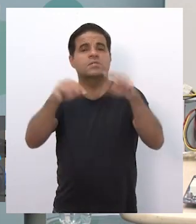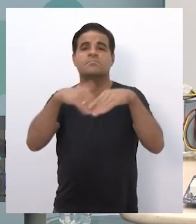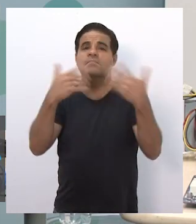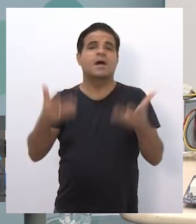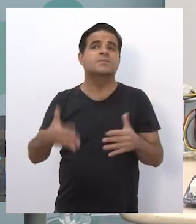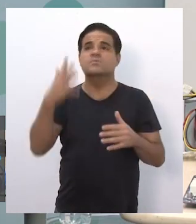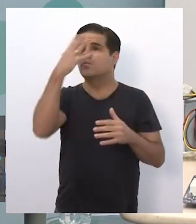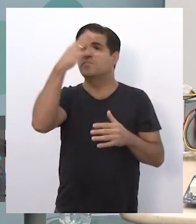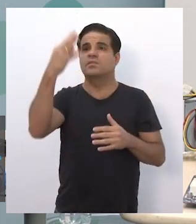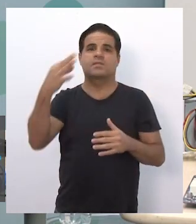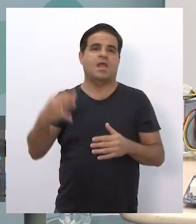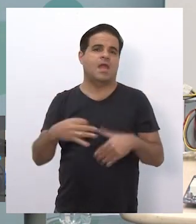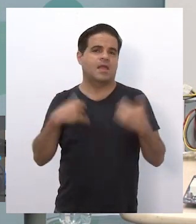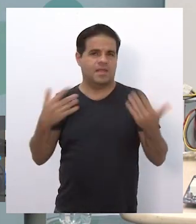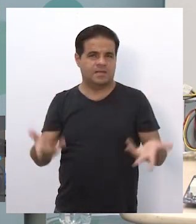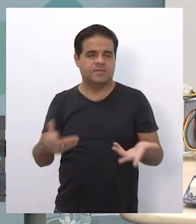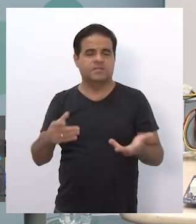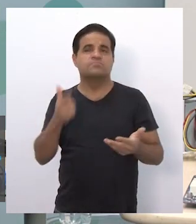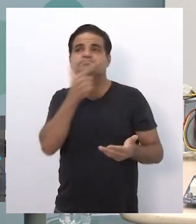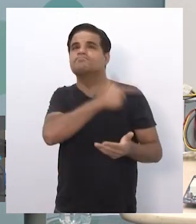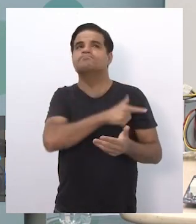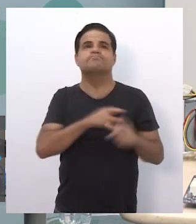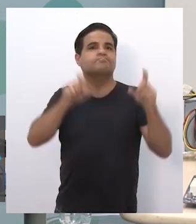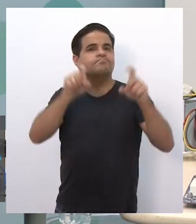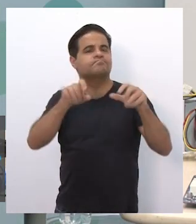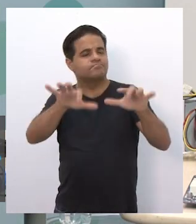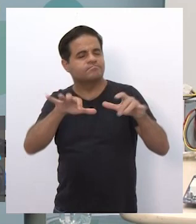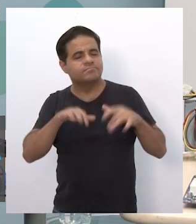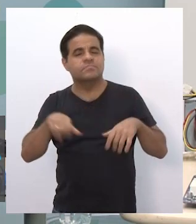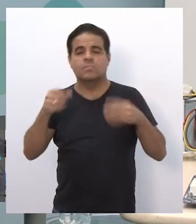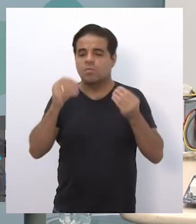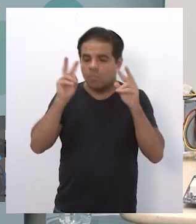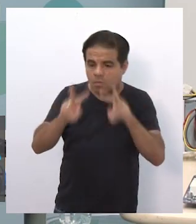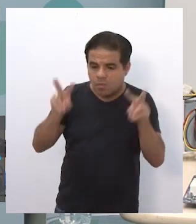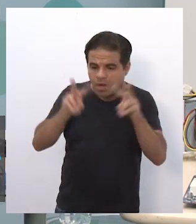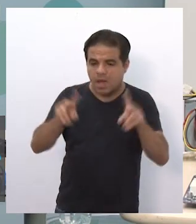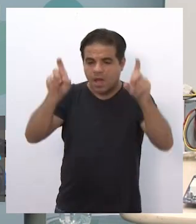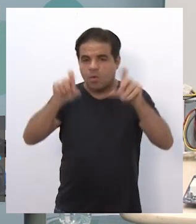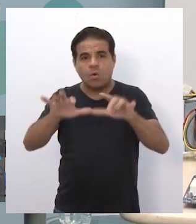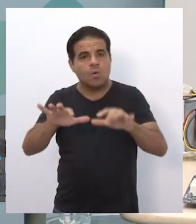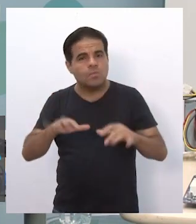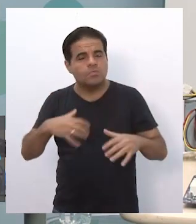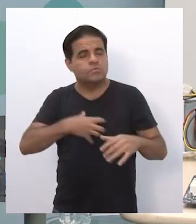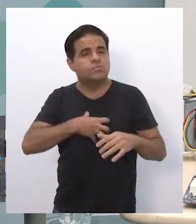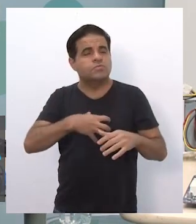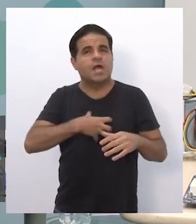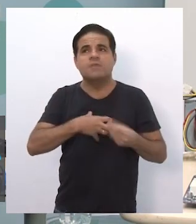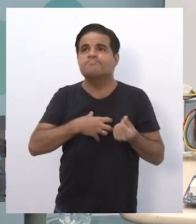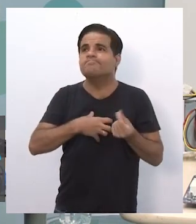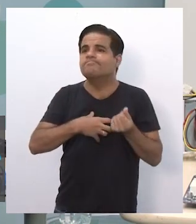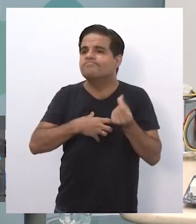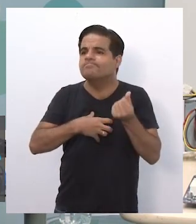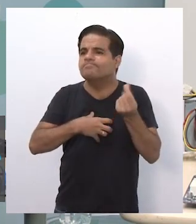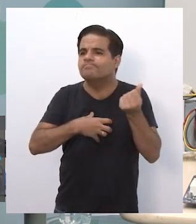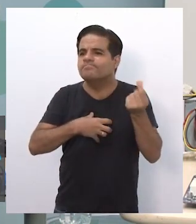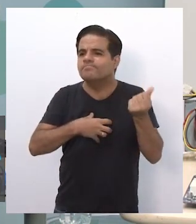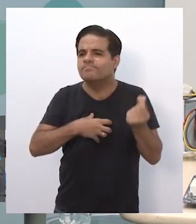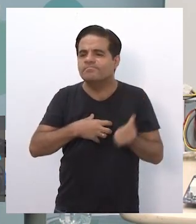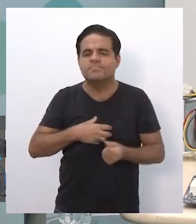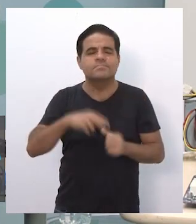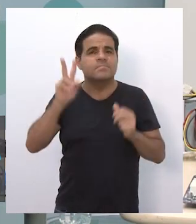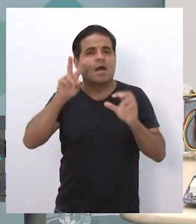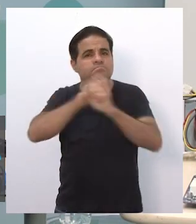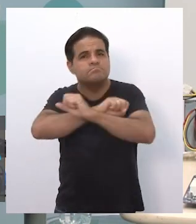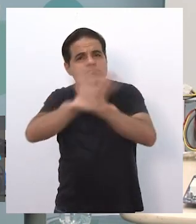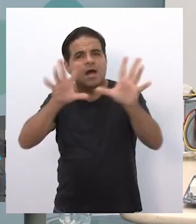não entende como adquirir um computador, como olhar para um computador de uma forma assim tão explícita